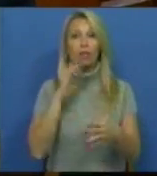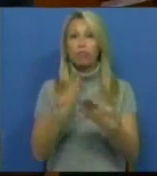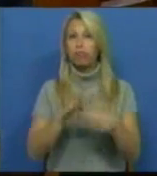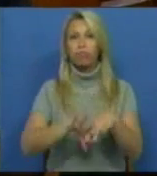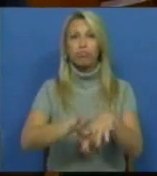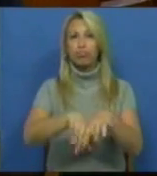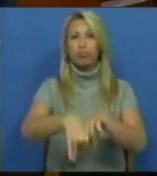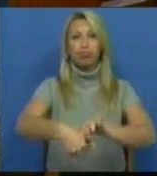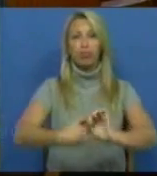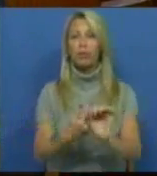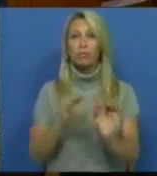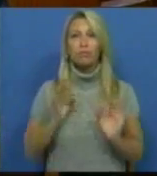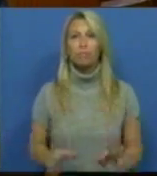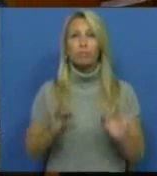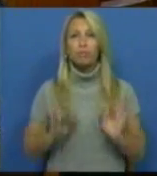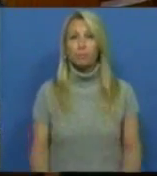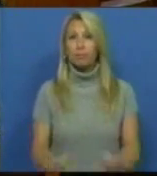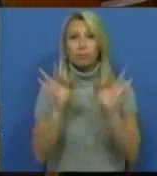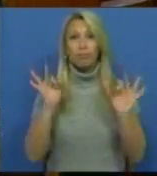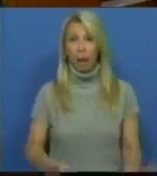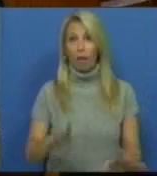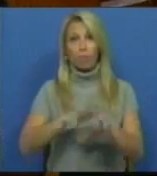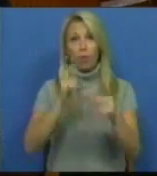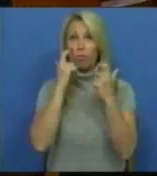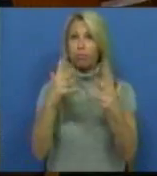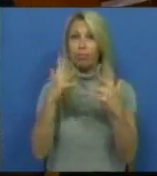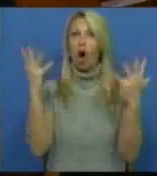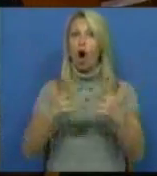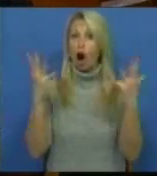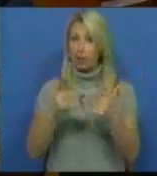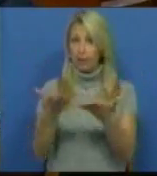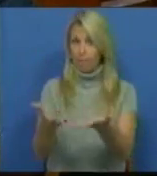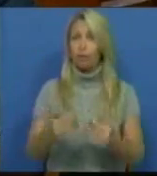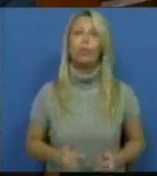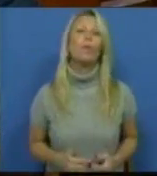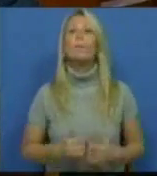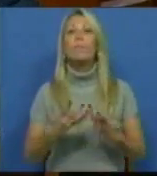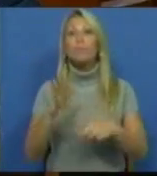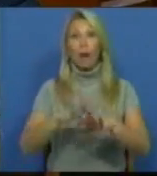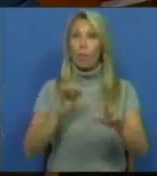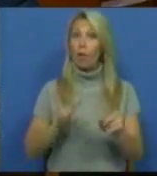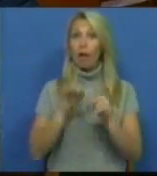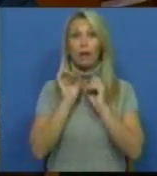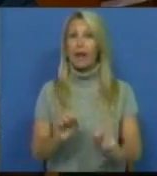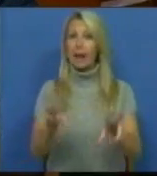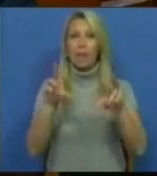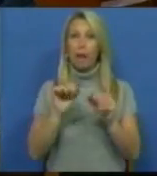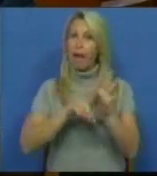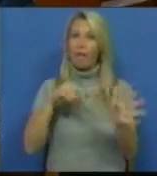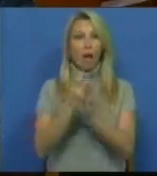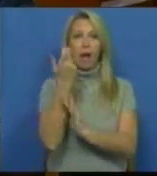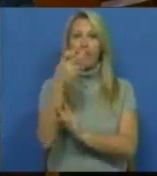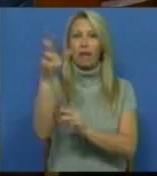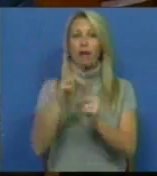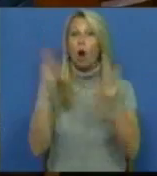dilapidados e vão ser como nunca em resultado deste orçamento. Em nome dessa purificação definitiva e eterna das